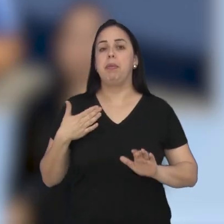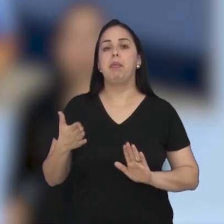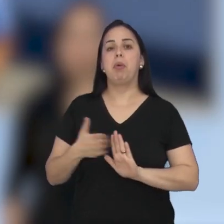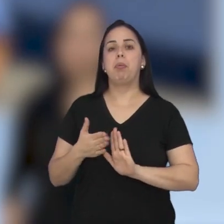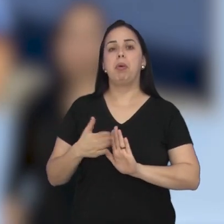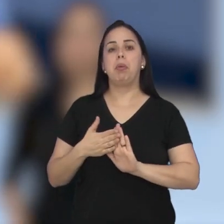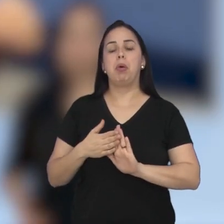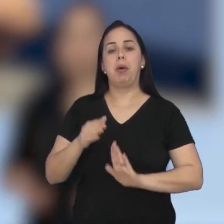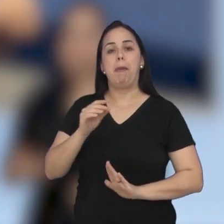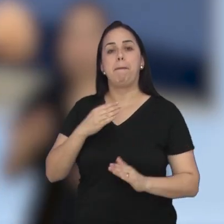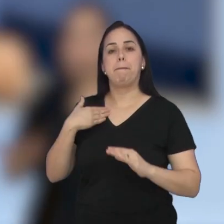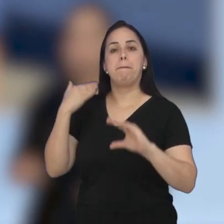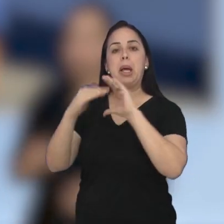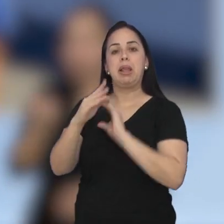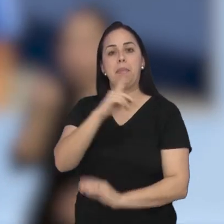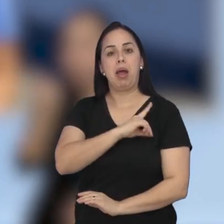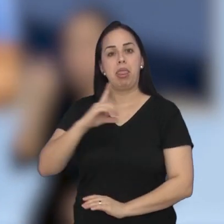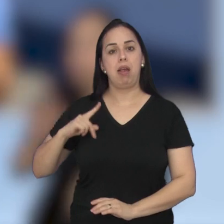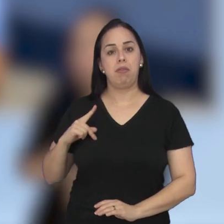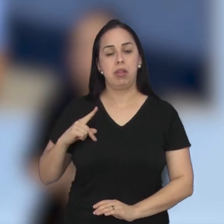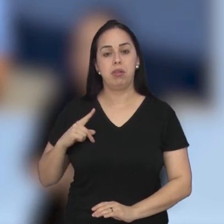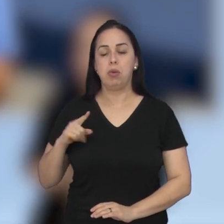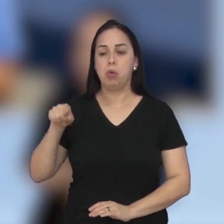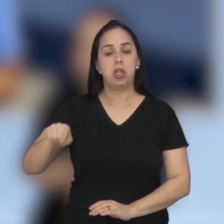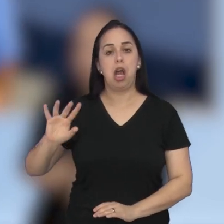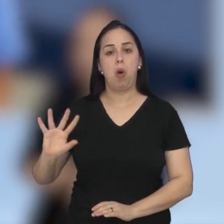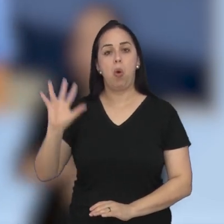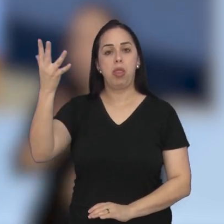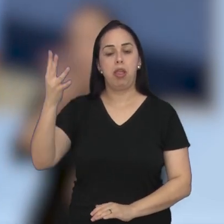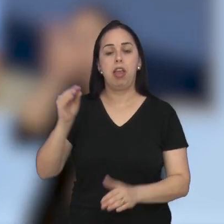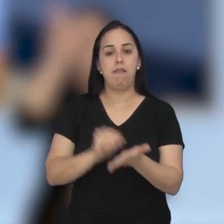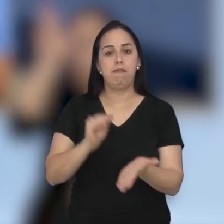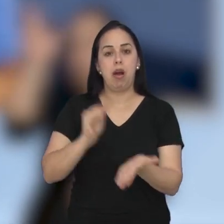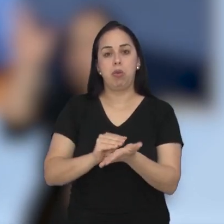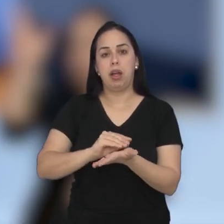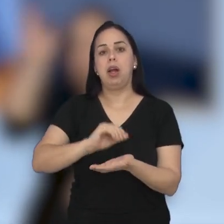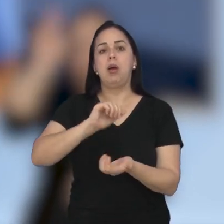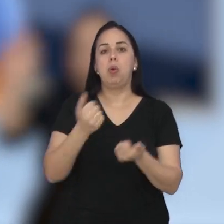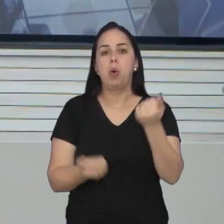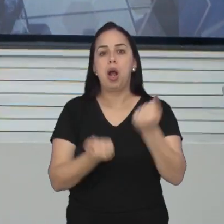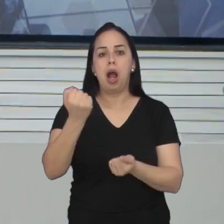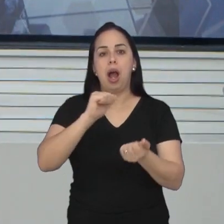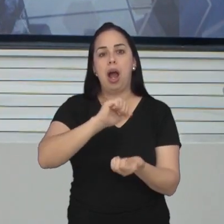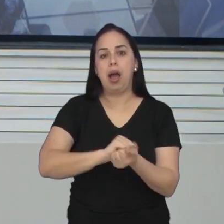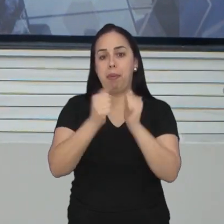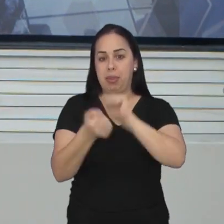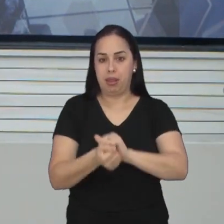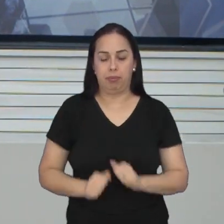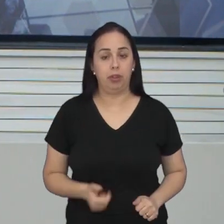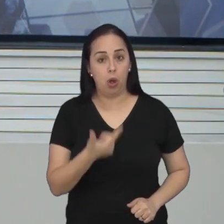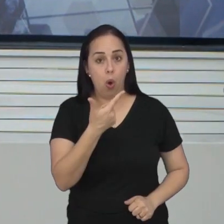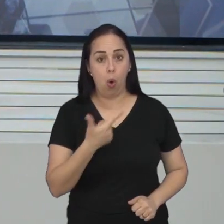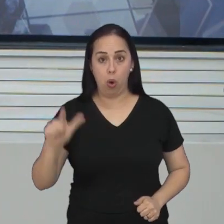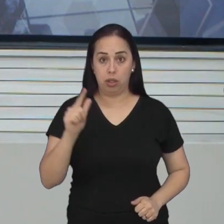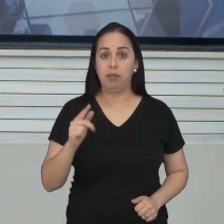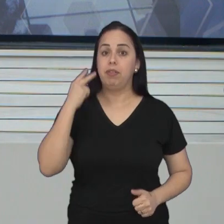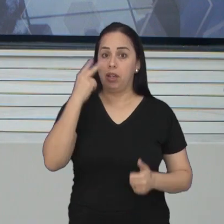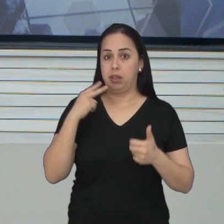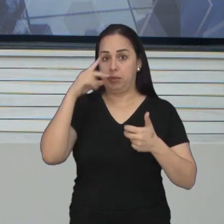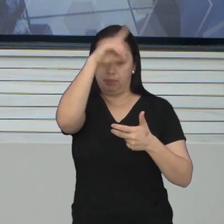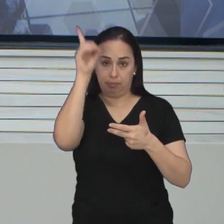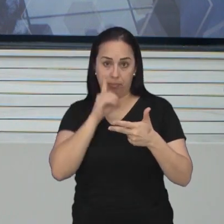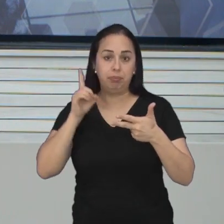se propôs a levar para a Defensoria Pública de São José a situação da falta de transporte adaptado. Outra parlamentar a usar a tribuna